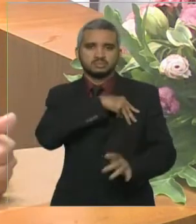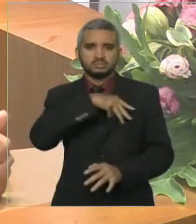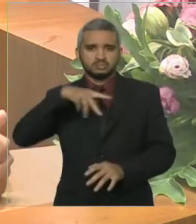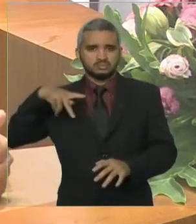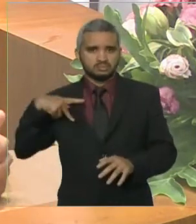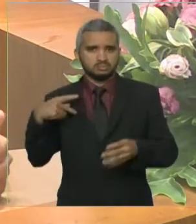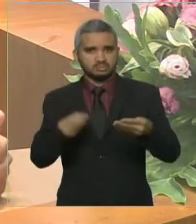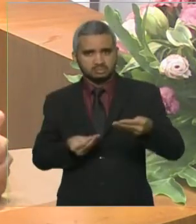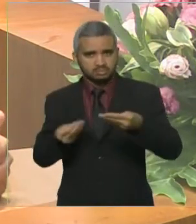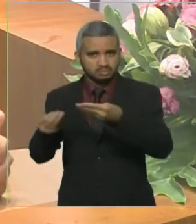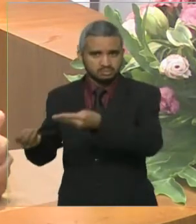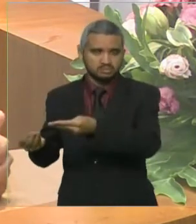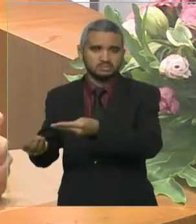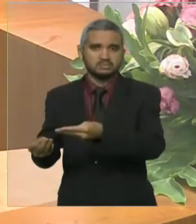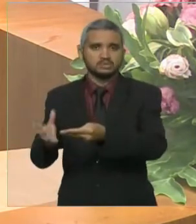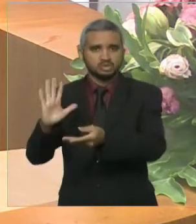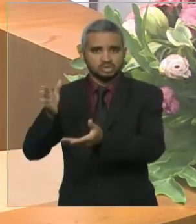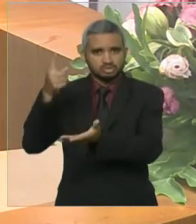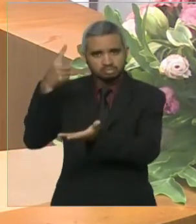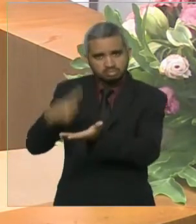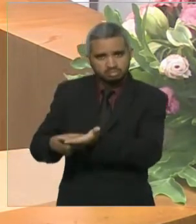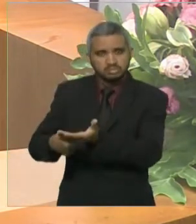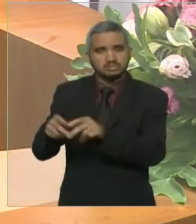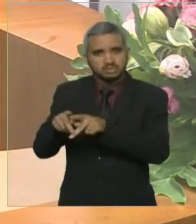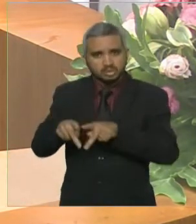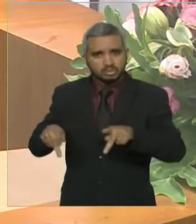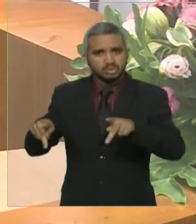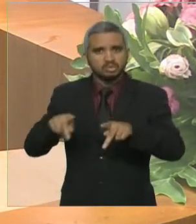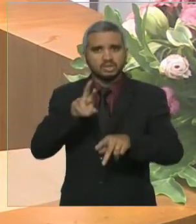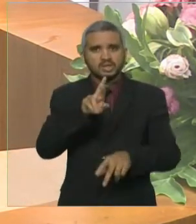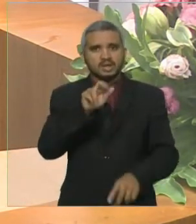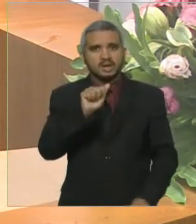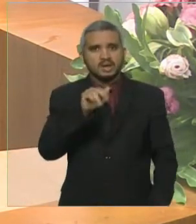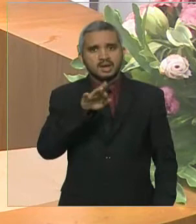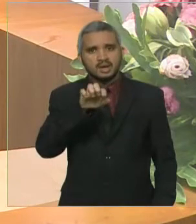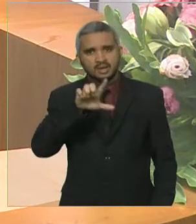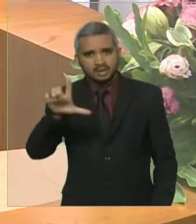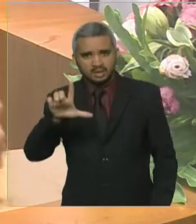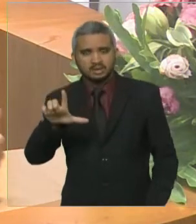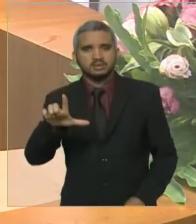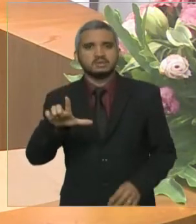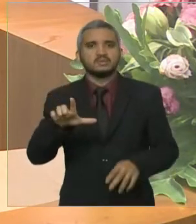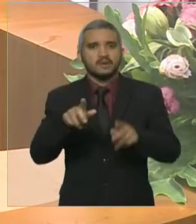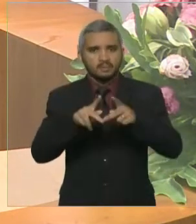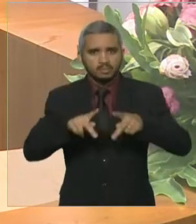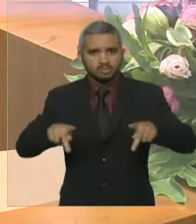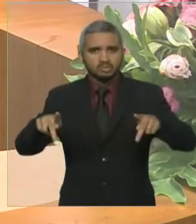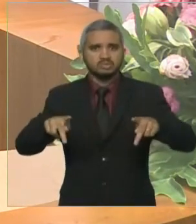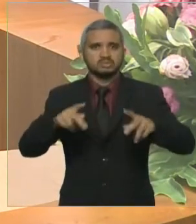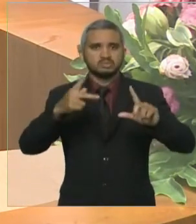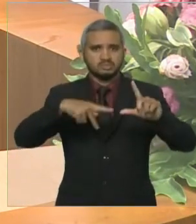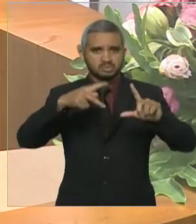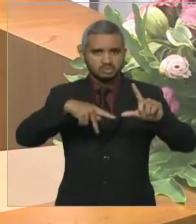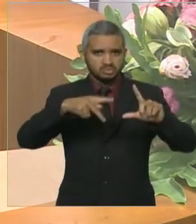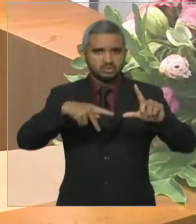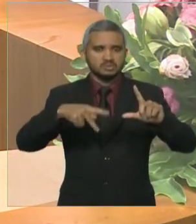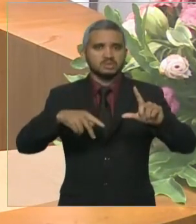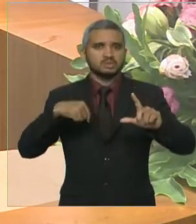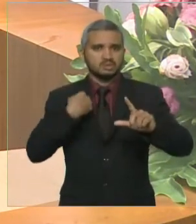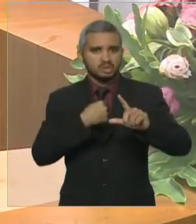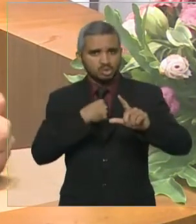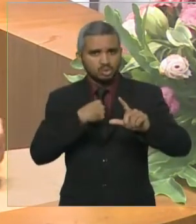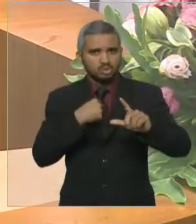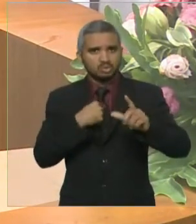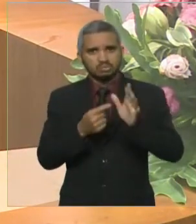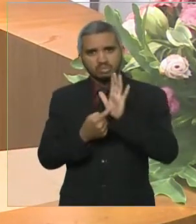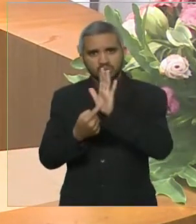agendado com a promotora, a doutora Raquel, promotora de Passo Lumiar, para que possamos apresentar essas denúncias que